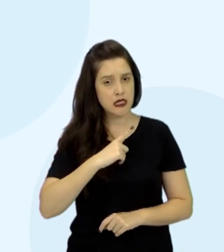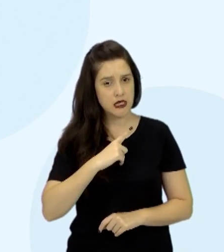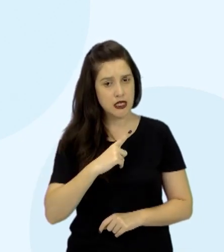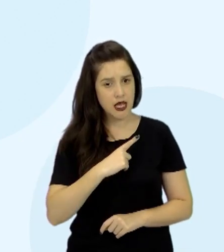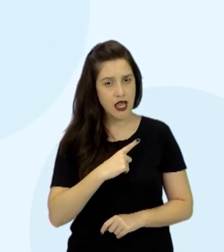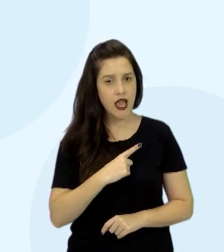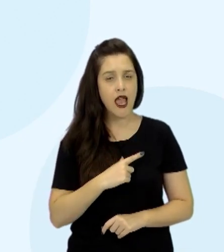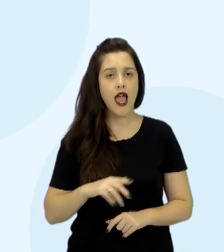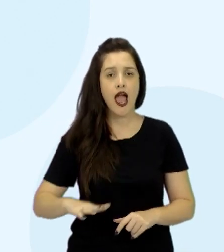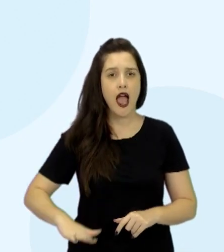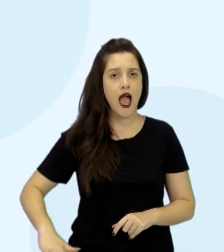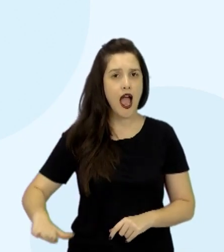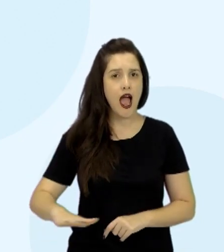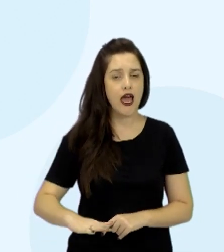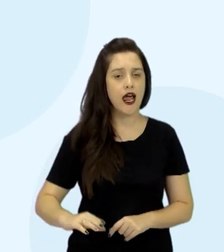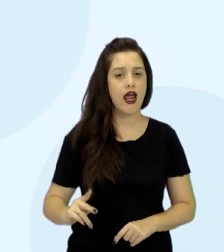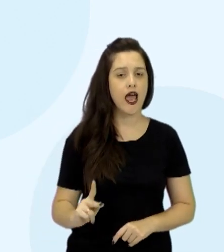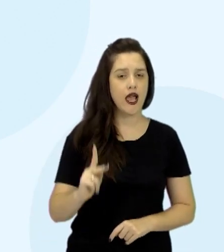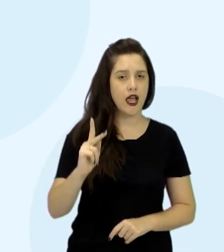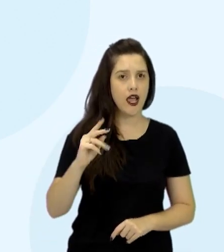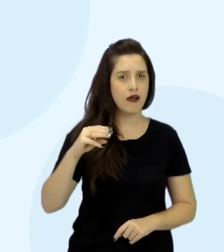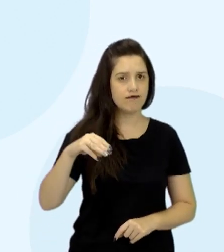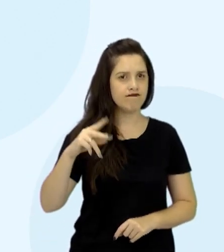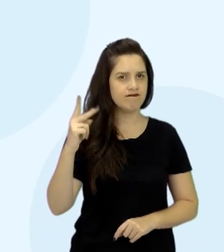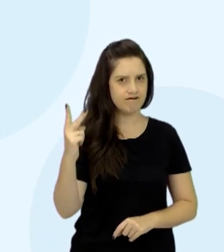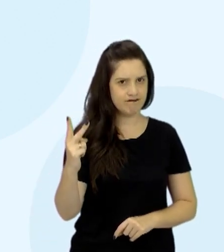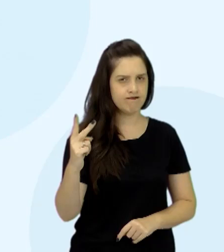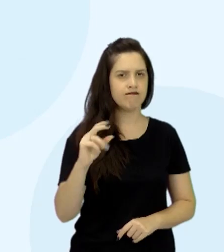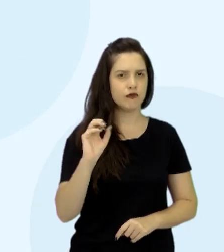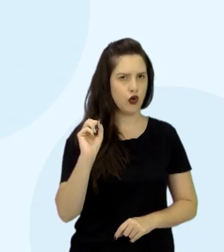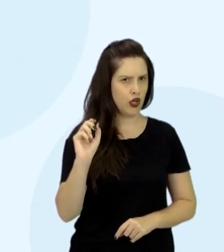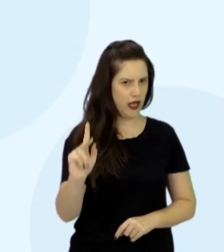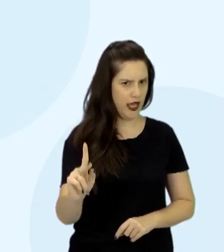área que eles ocupam, tá ok?